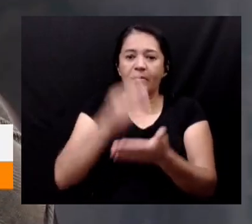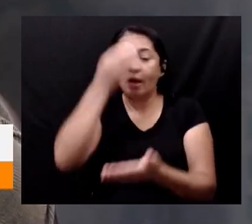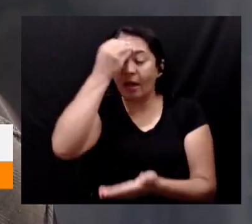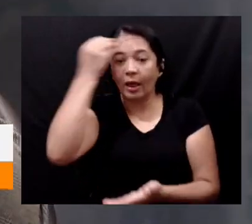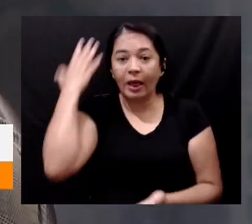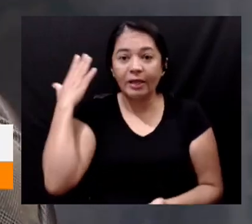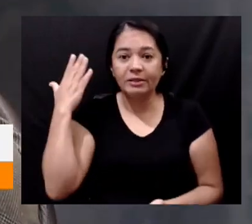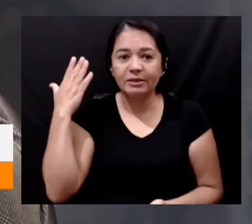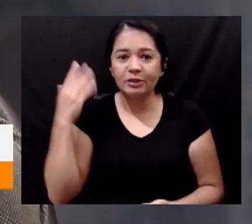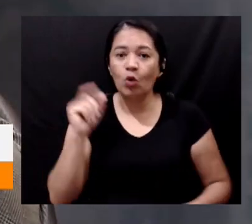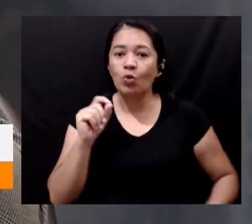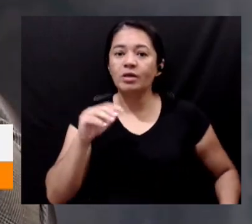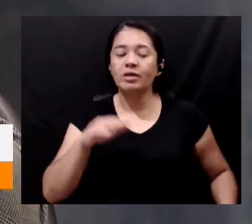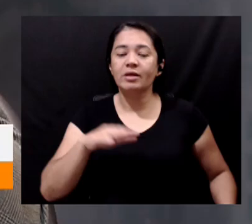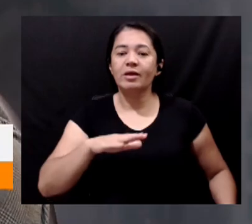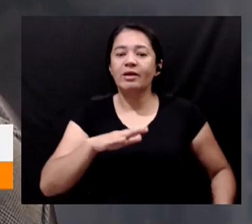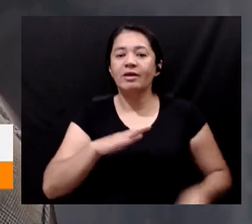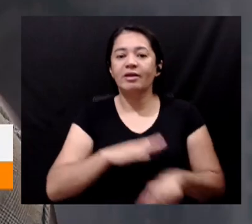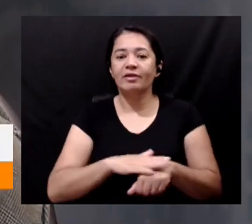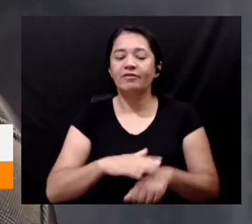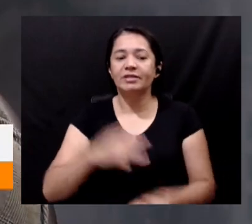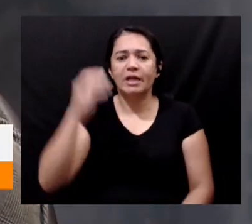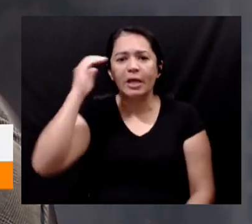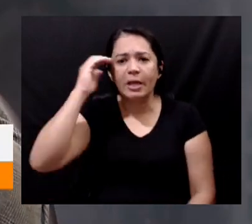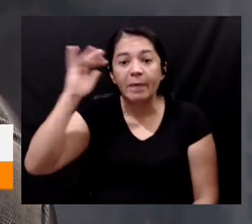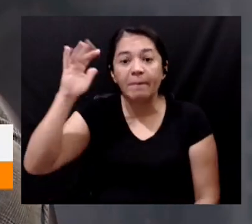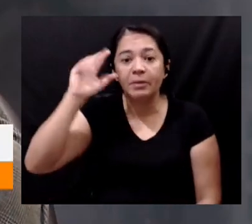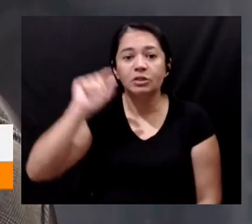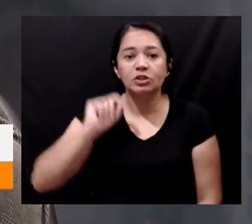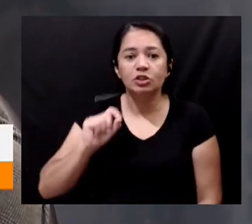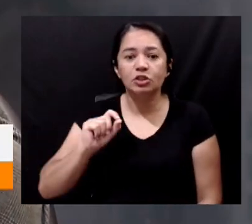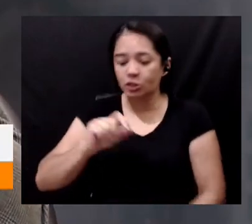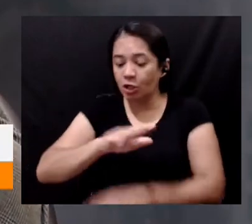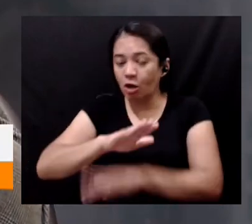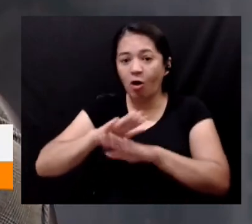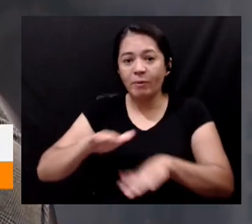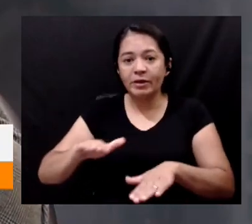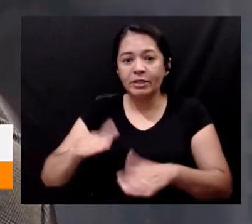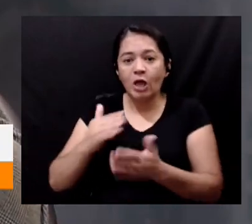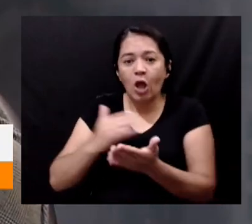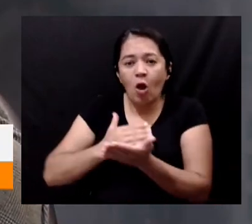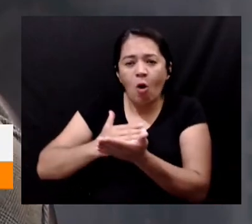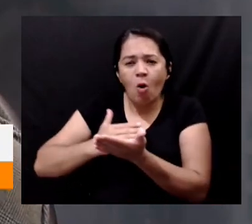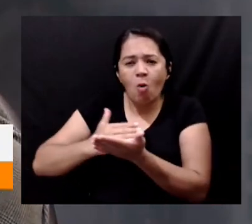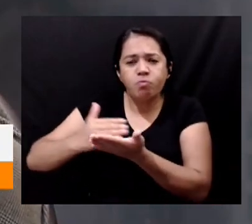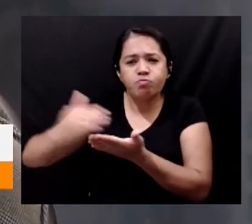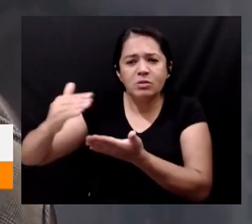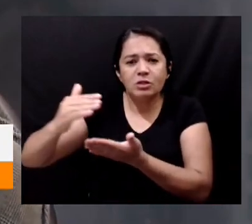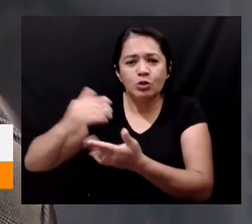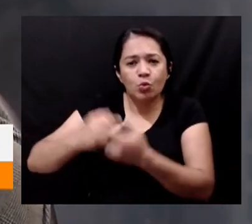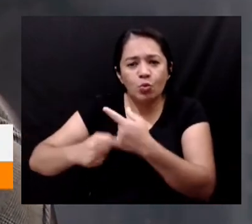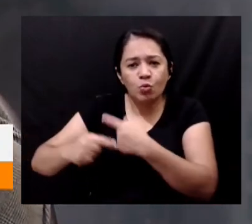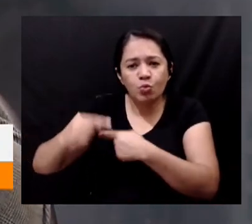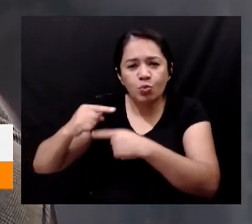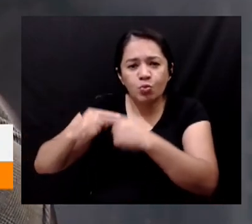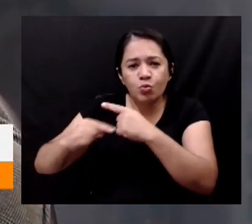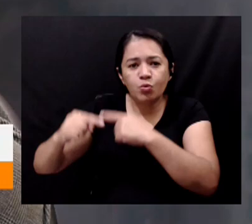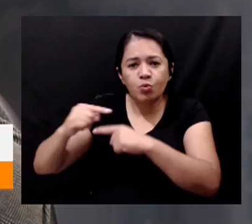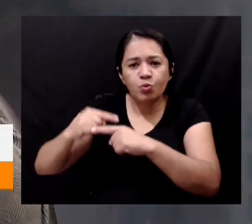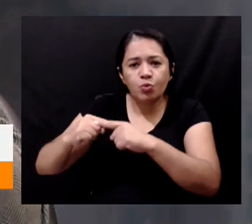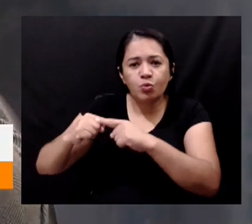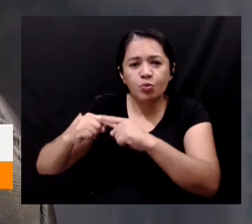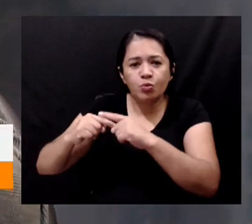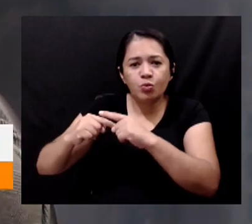fazer. Imagina um ser humano que ainda está desenvolvendo essas funções